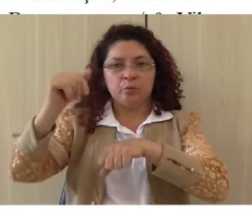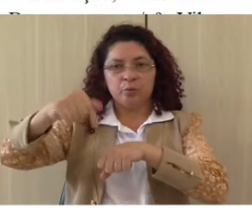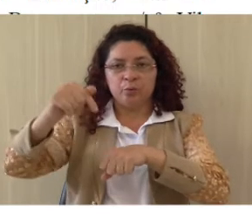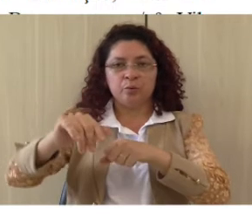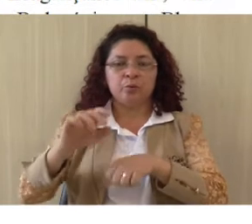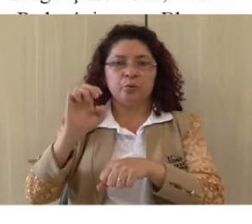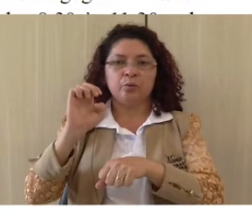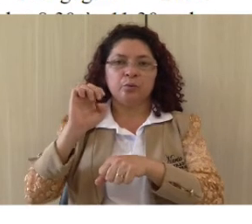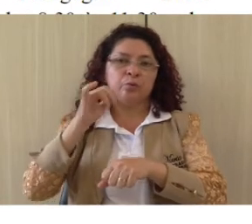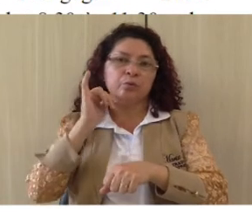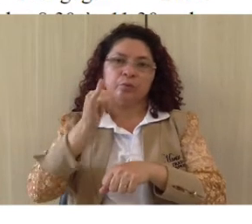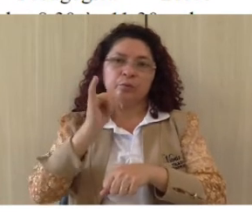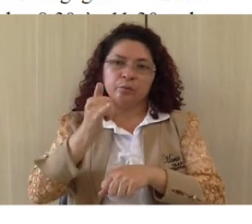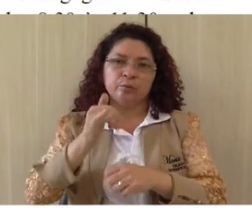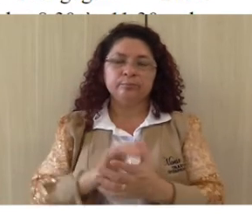neste edital.